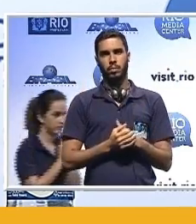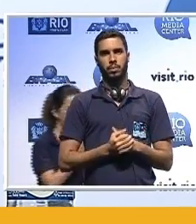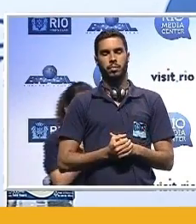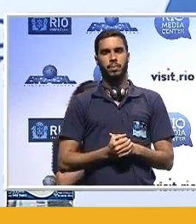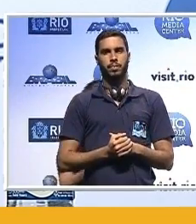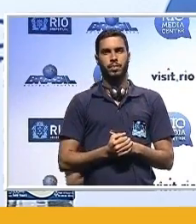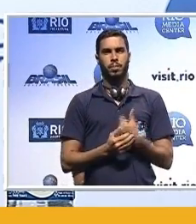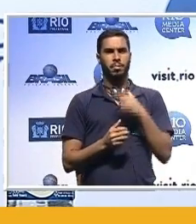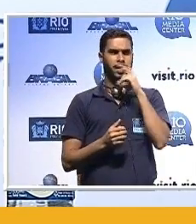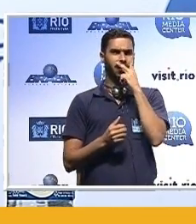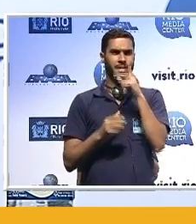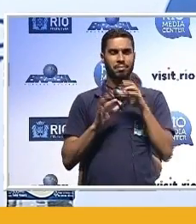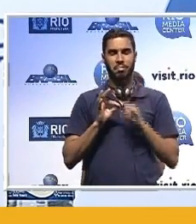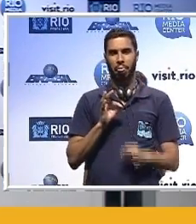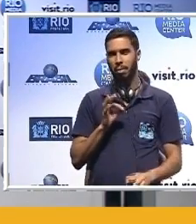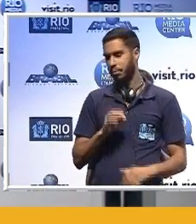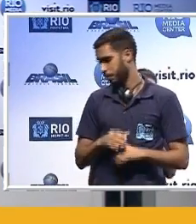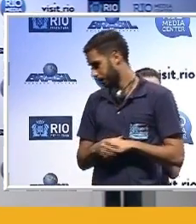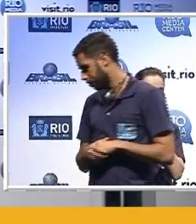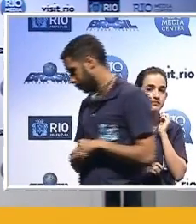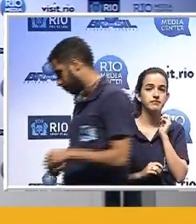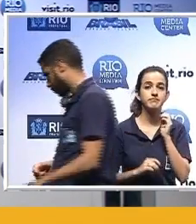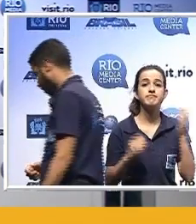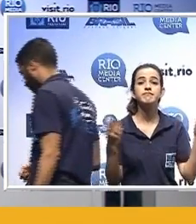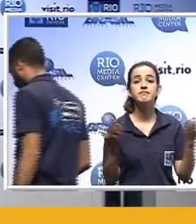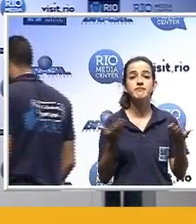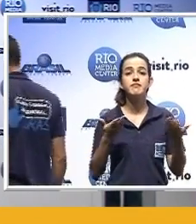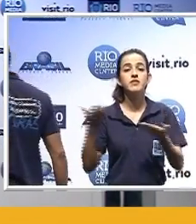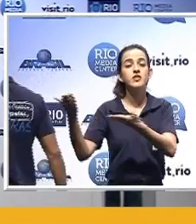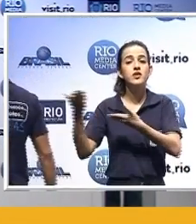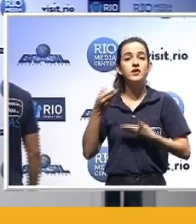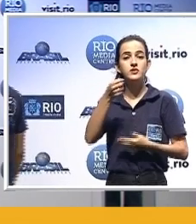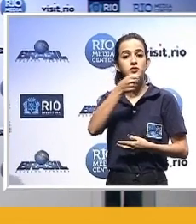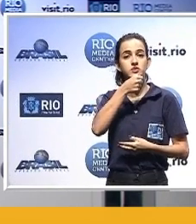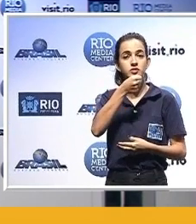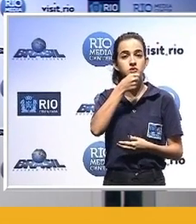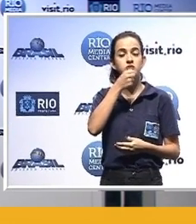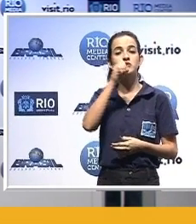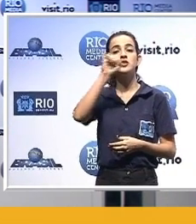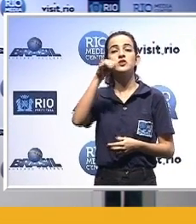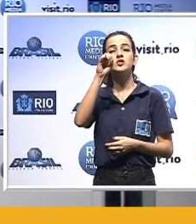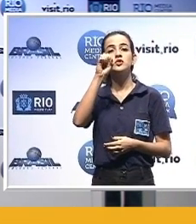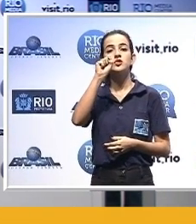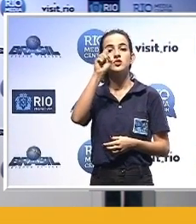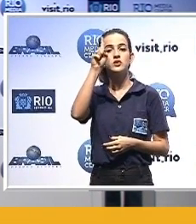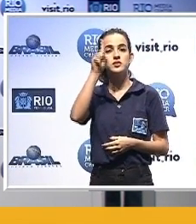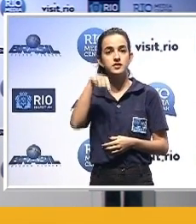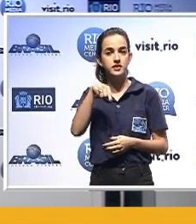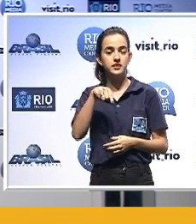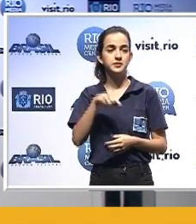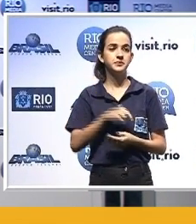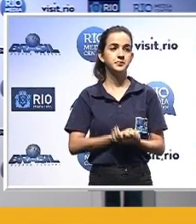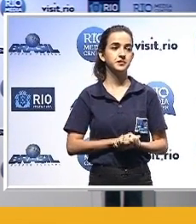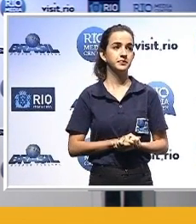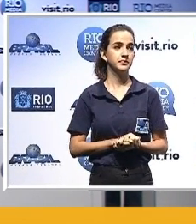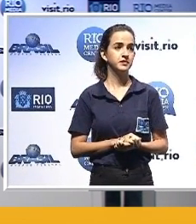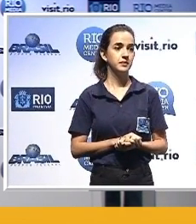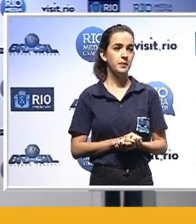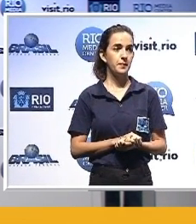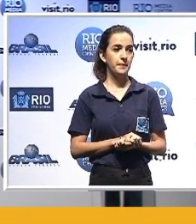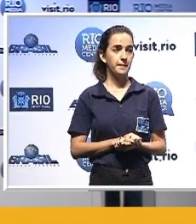demais. Agora sim, convidamos o jornalista José Santiago, da Rádio Gazeta Argentina.